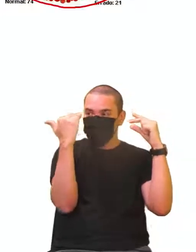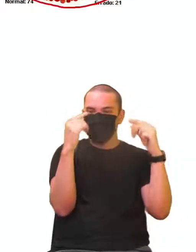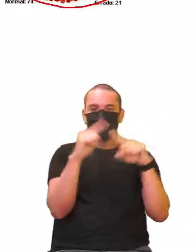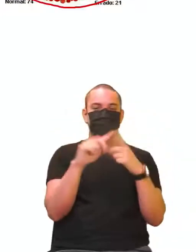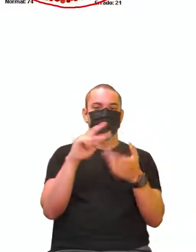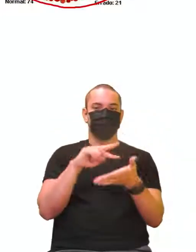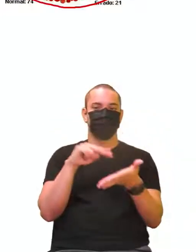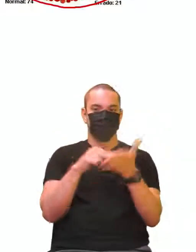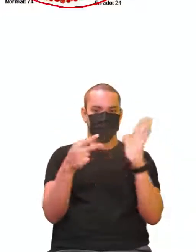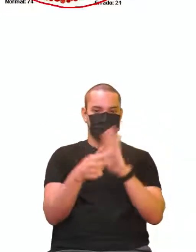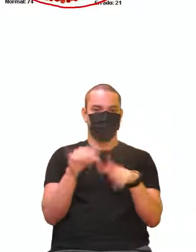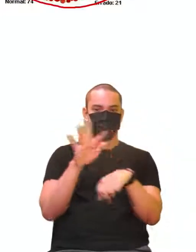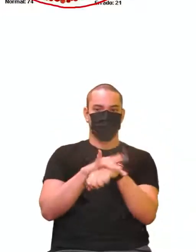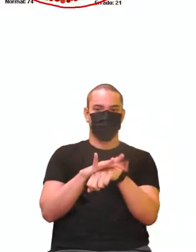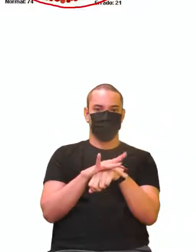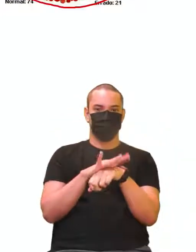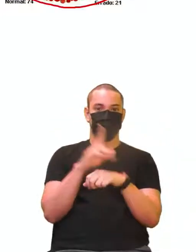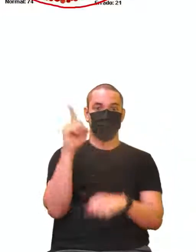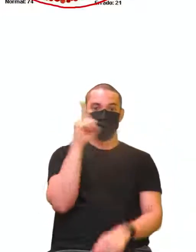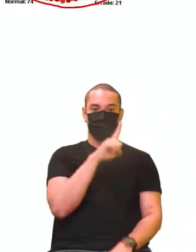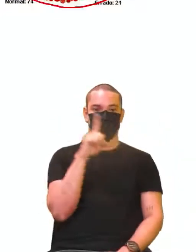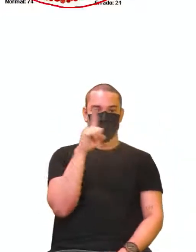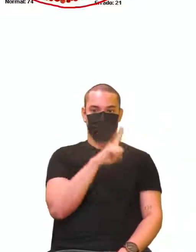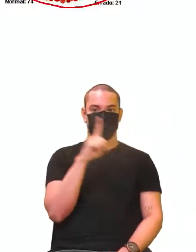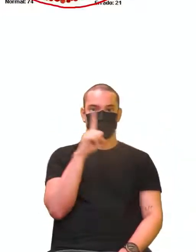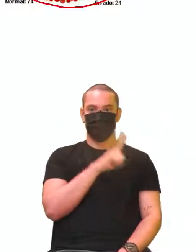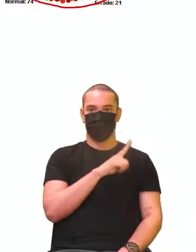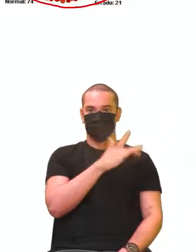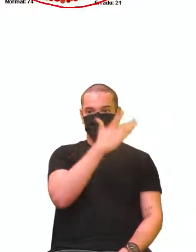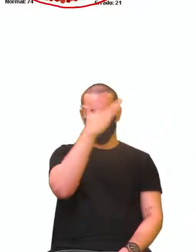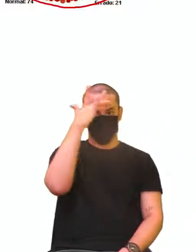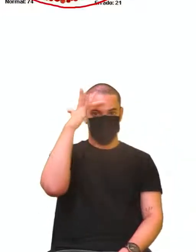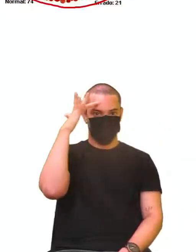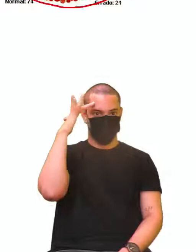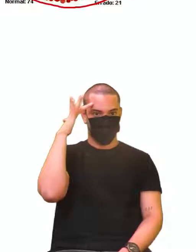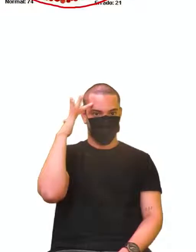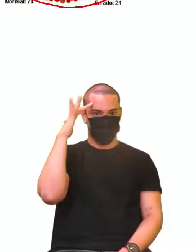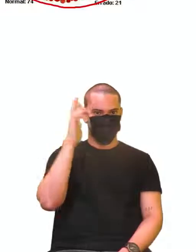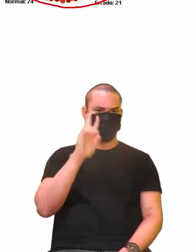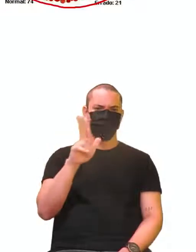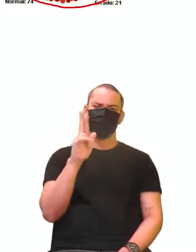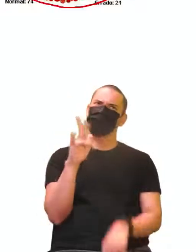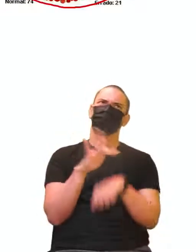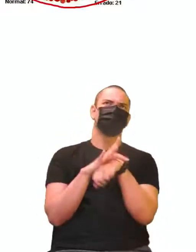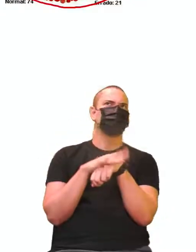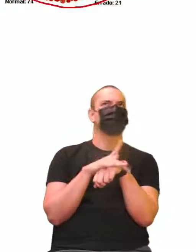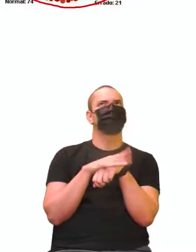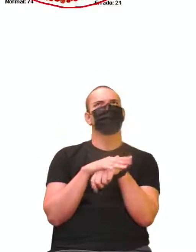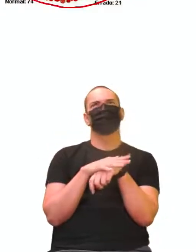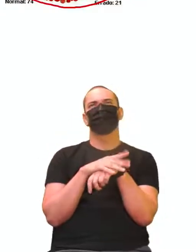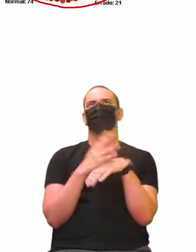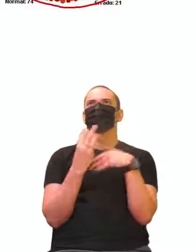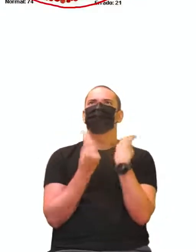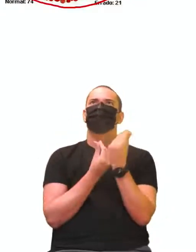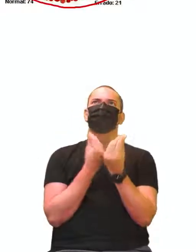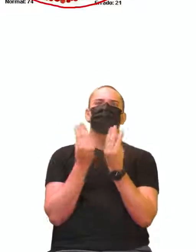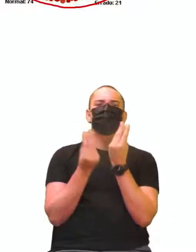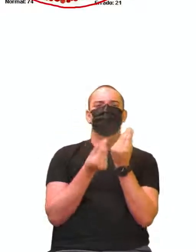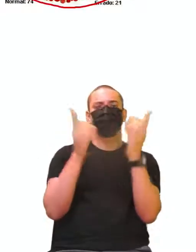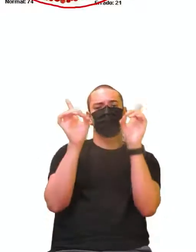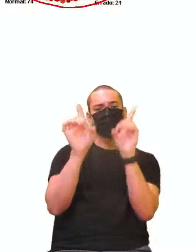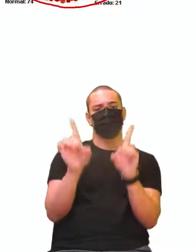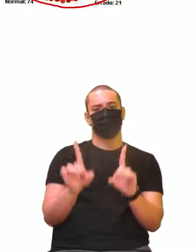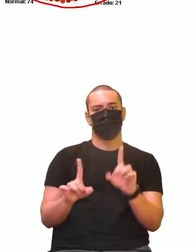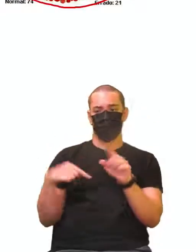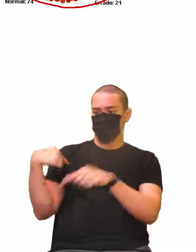essa doença aqui, esse defeito da visão que tem, a pessoa tem a dificuldade. Não pode doença, prof. Agora realmente. A